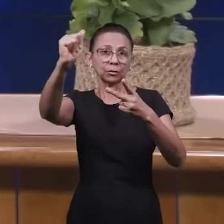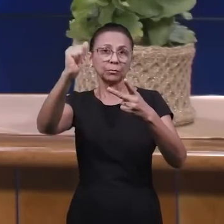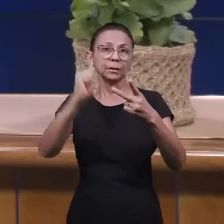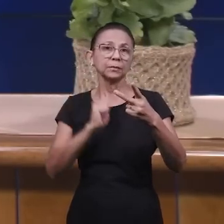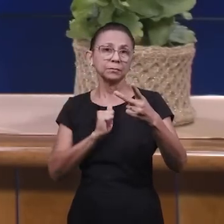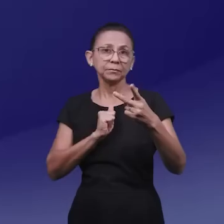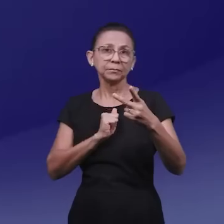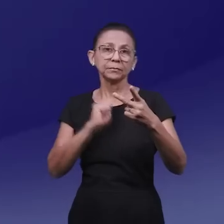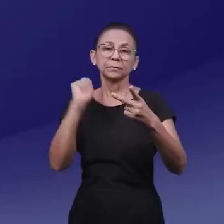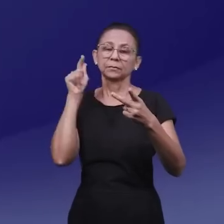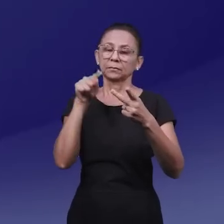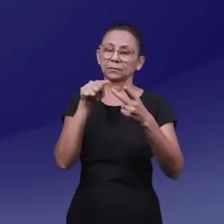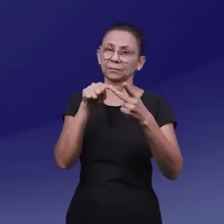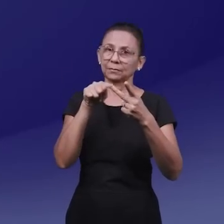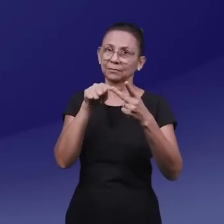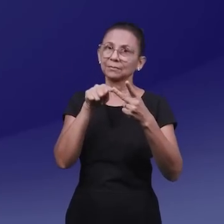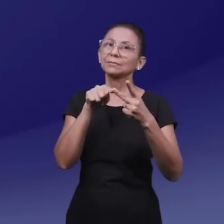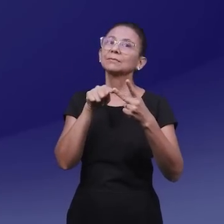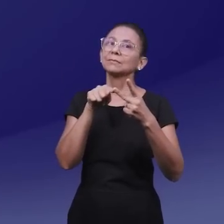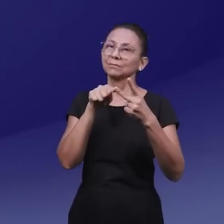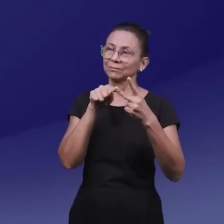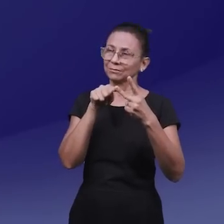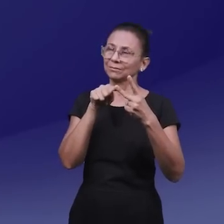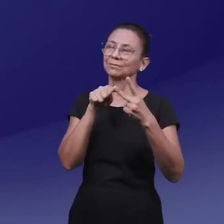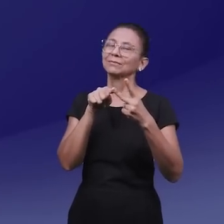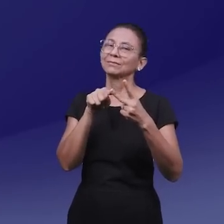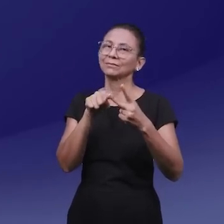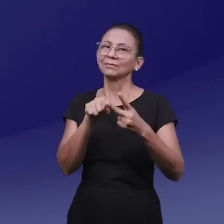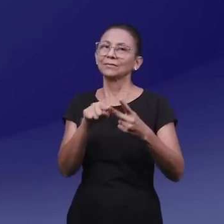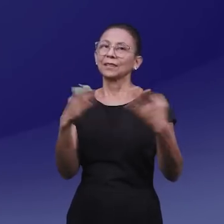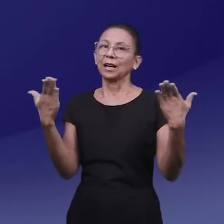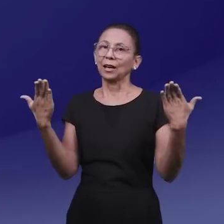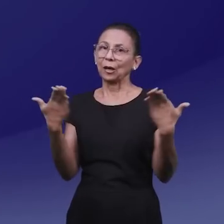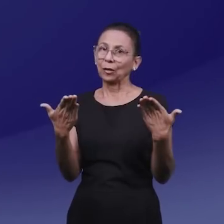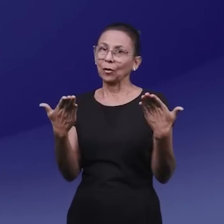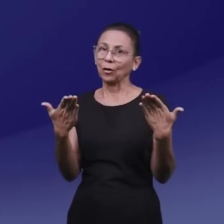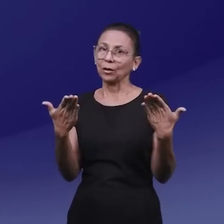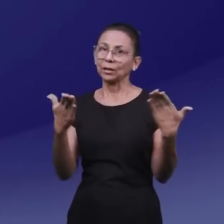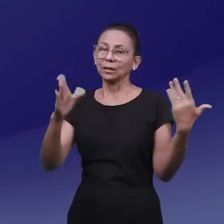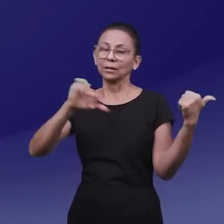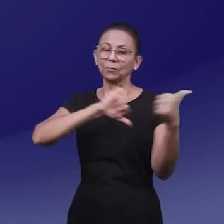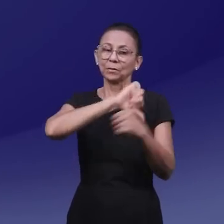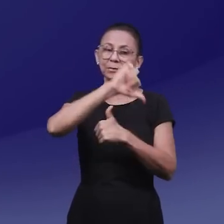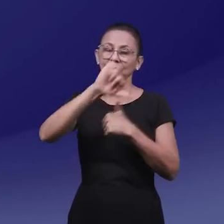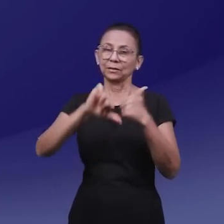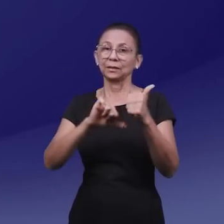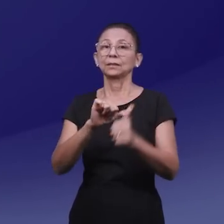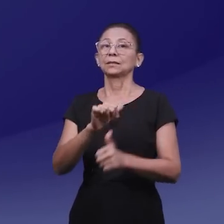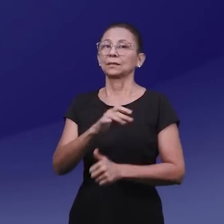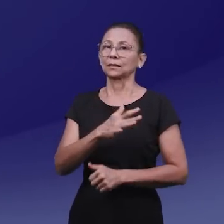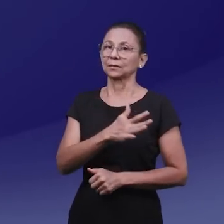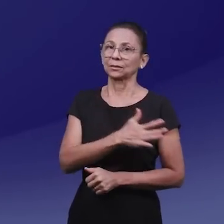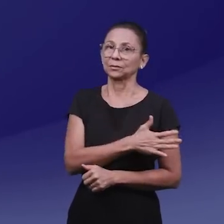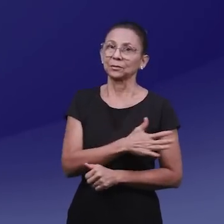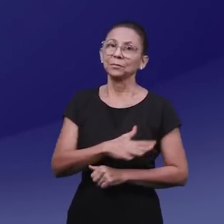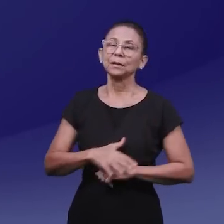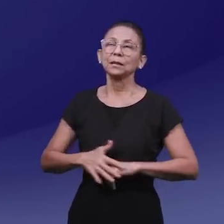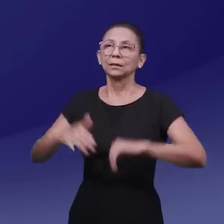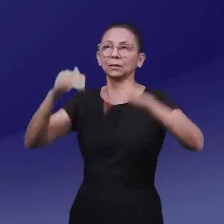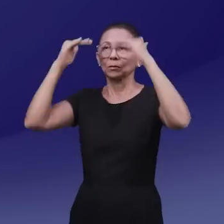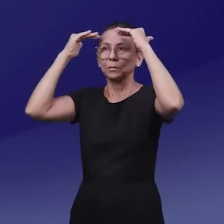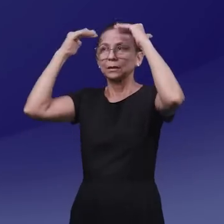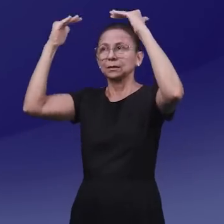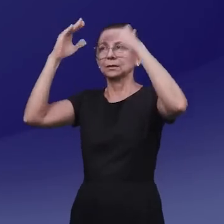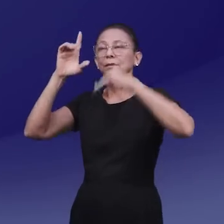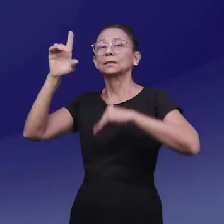eleição, foi chamado e agora ele vai exercer essa escolha e esse chamado na presença do